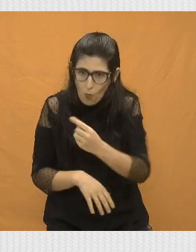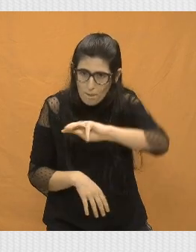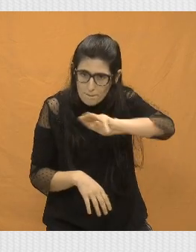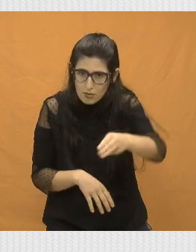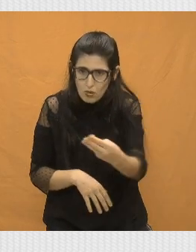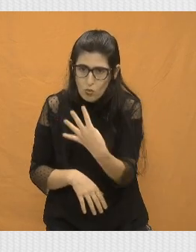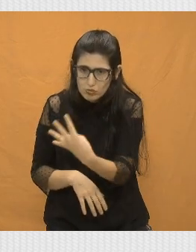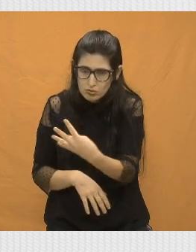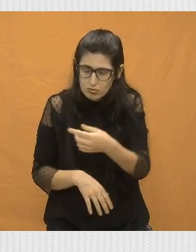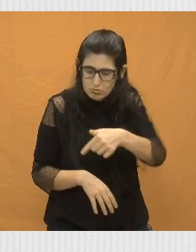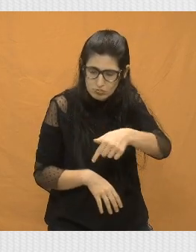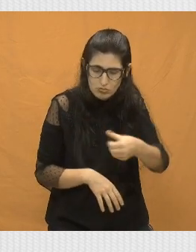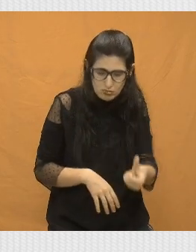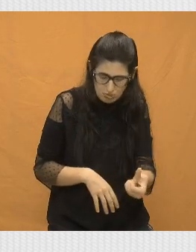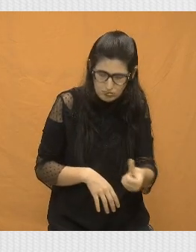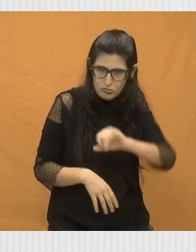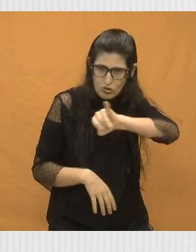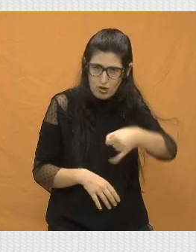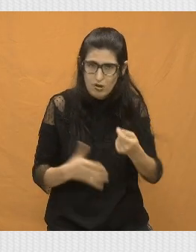1.476.000.